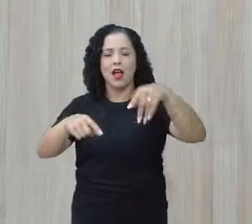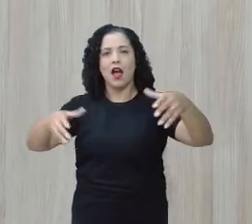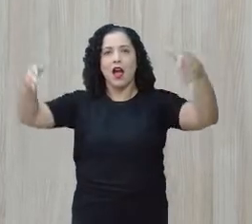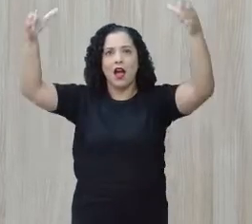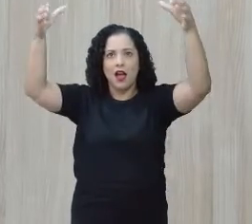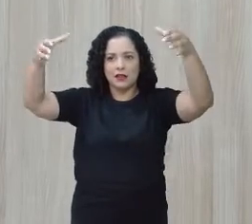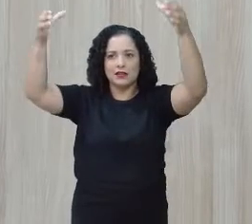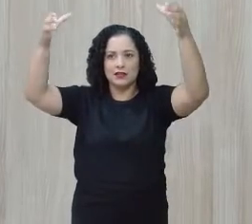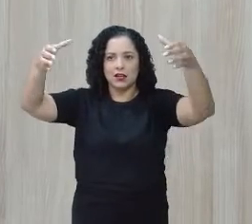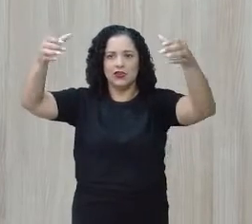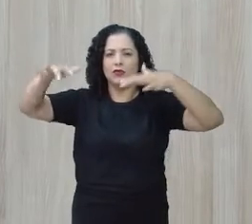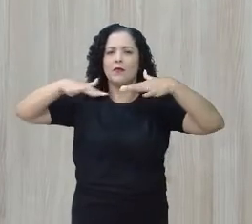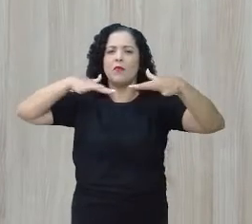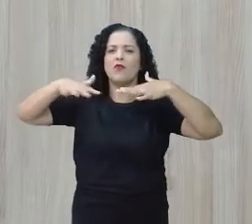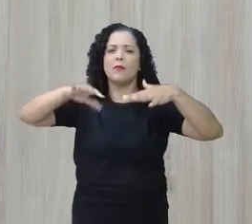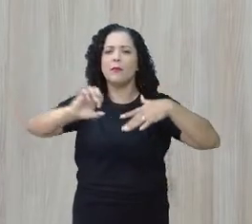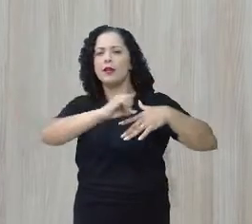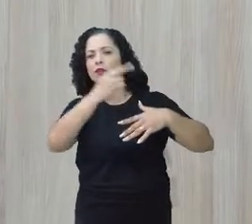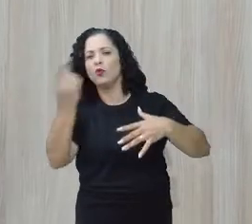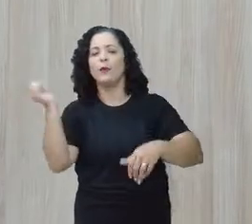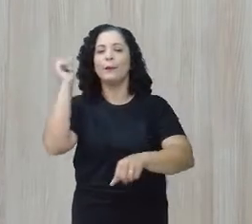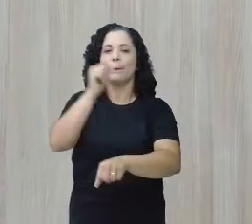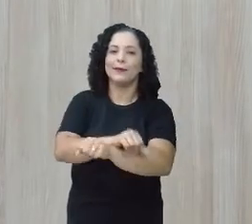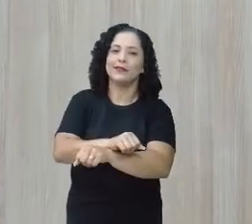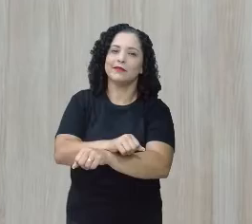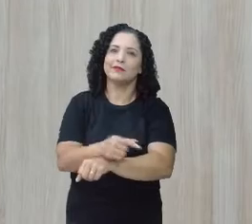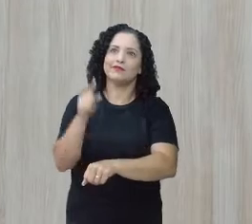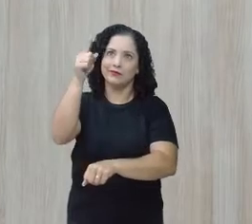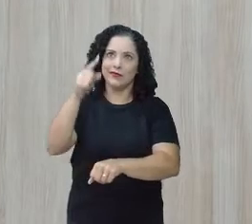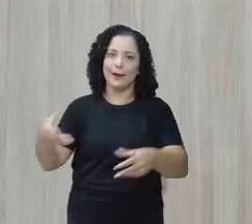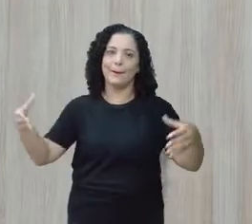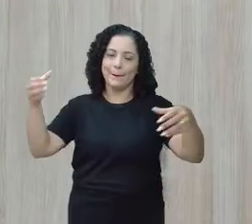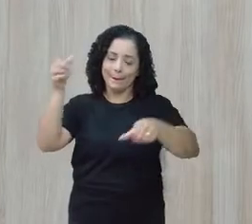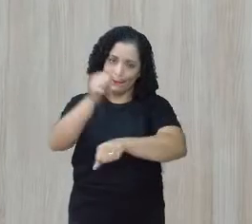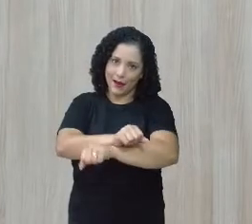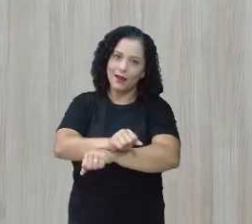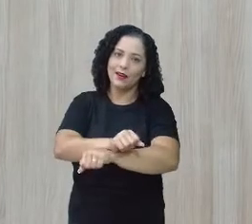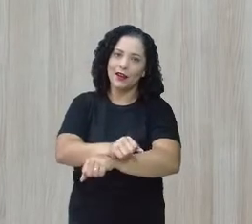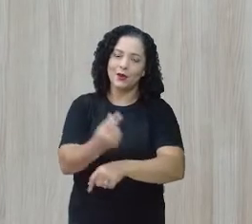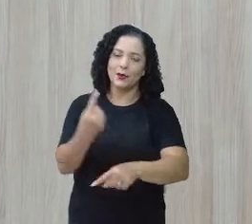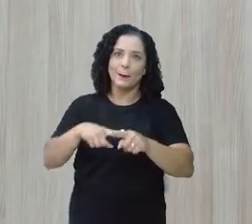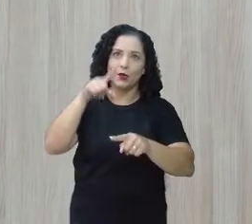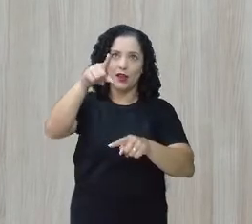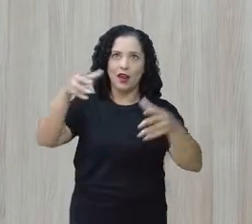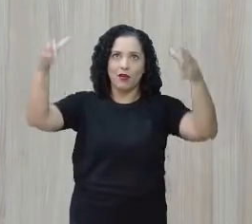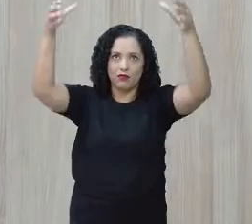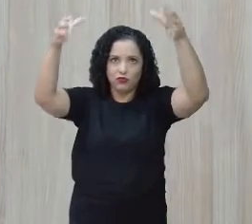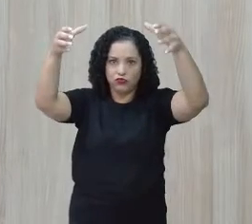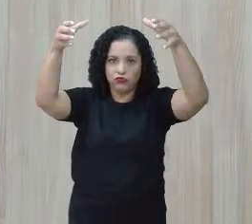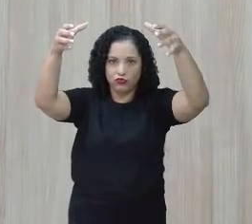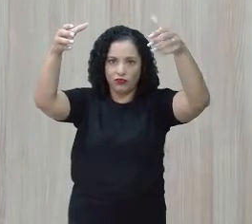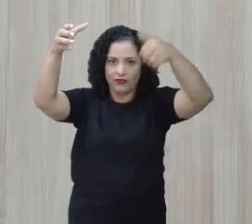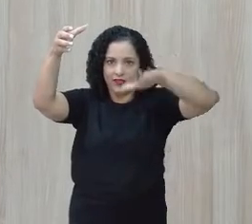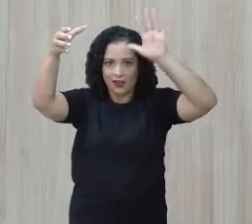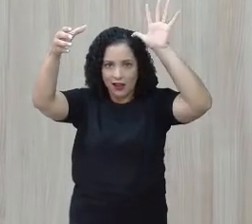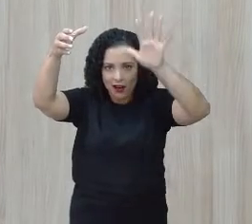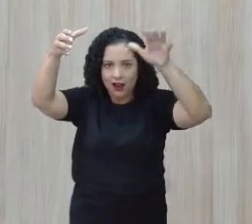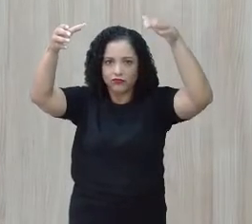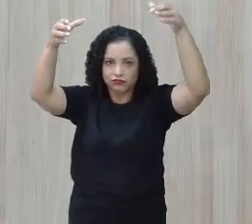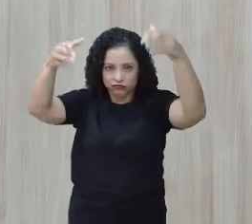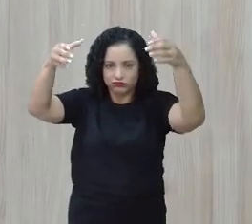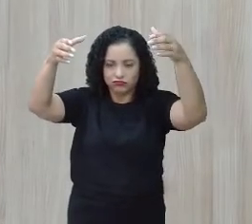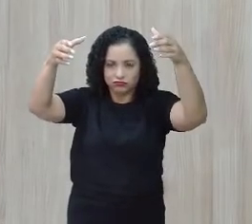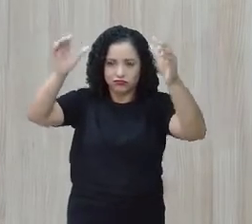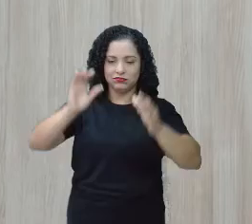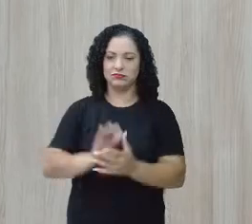movimento ou está em repouso? Está em repouso porque o tempo vai passando e ela permanece naquele local, ok?